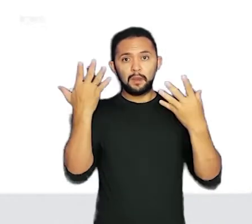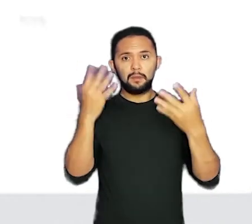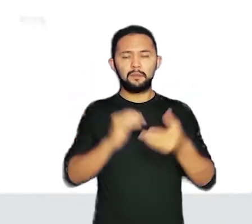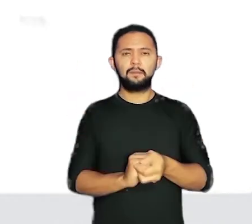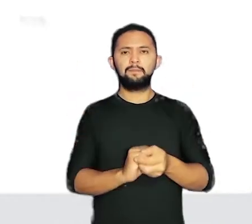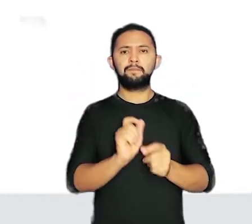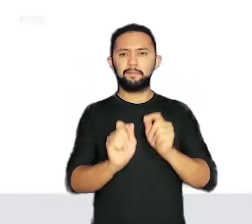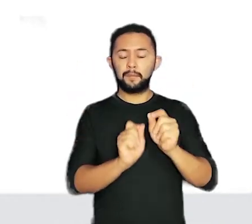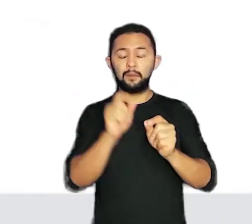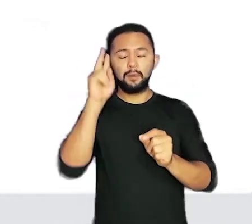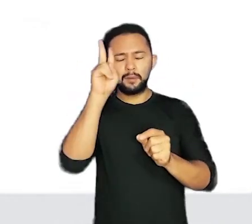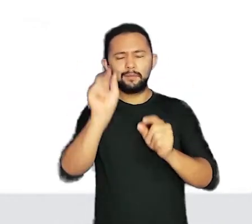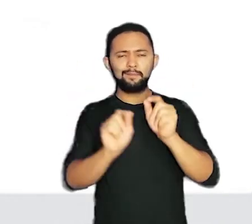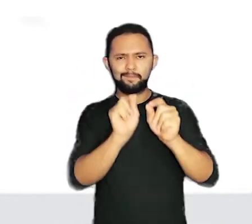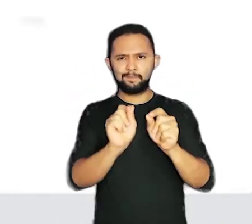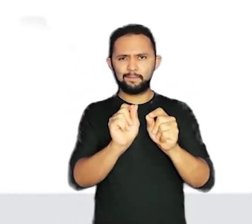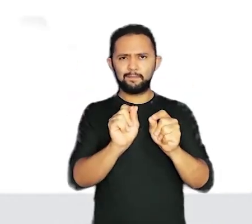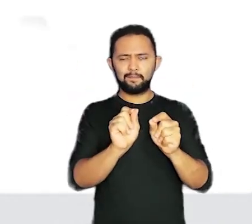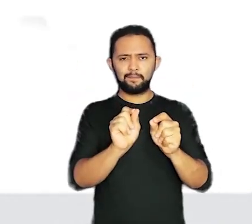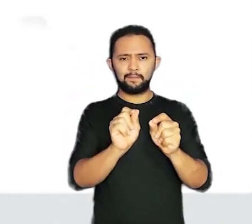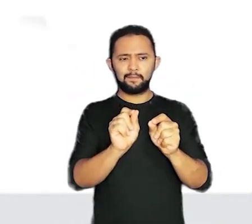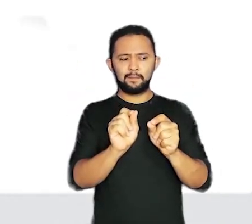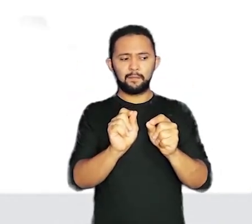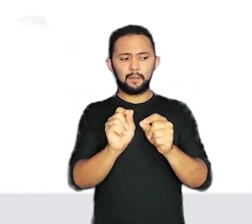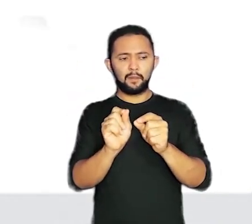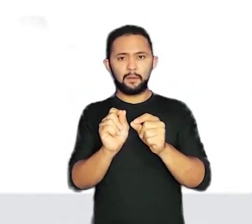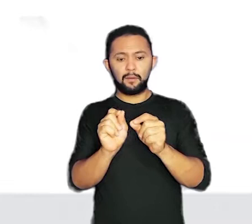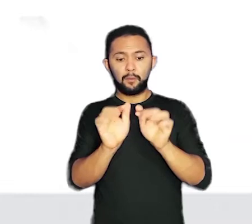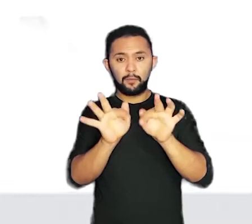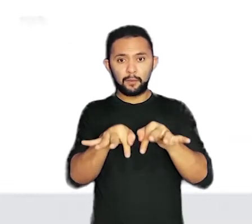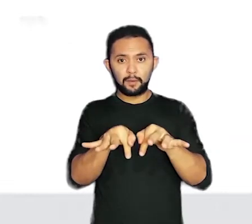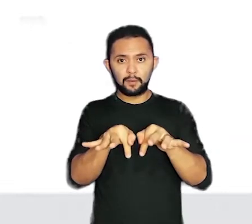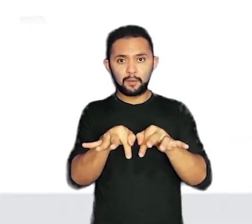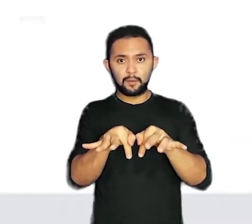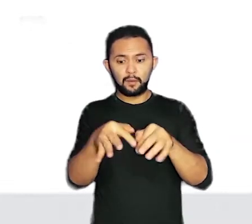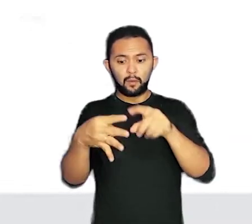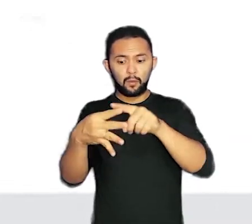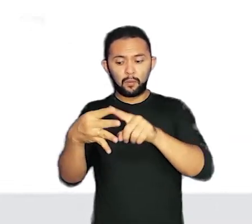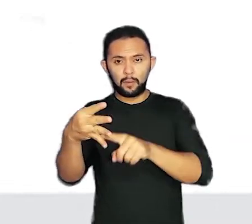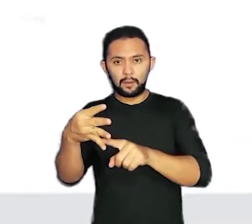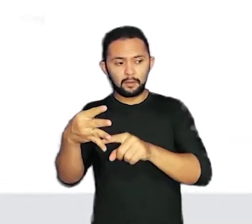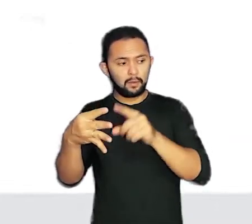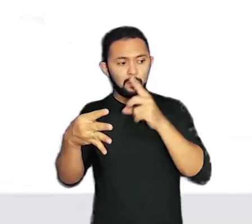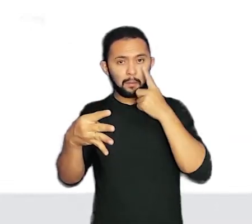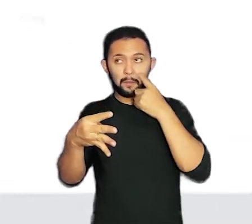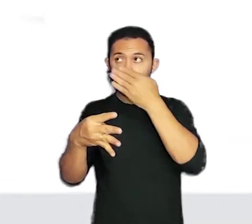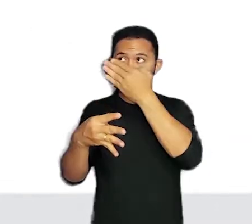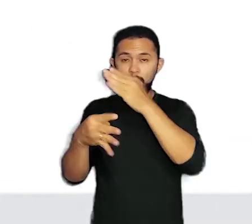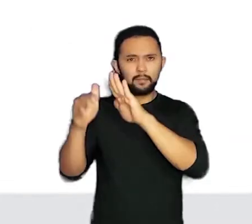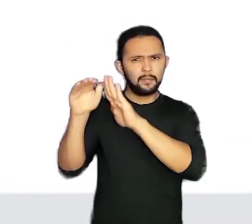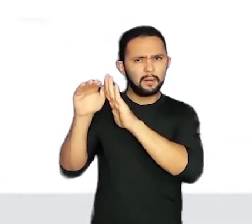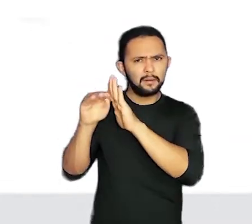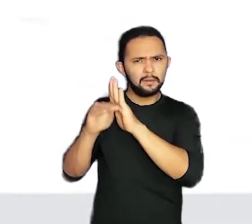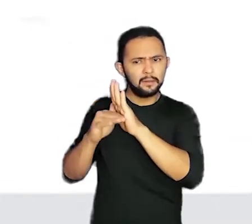Lembrando que essas últimas aqui, ó, essas 4 últimas, tanto o advérbio